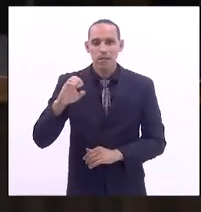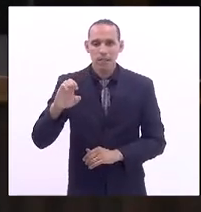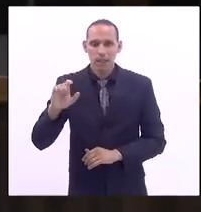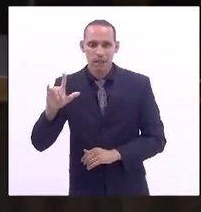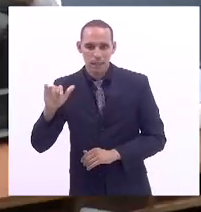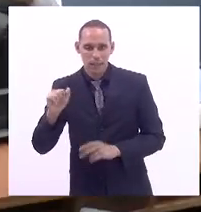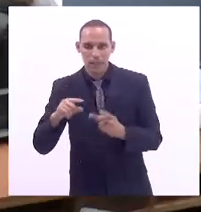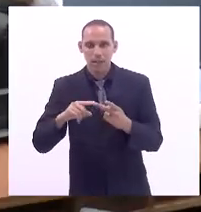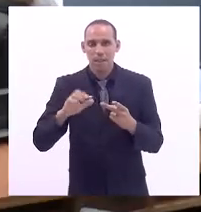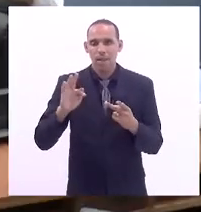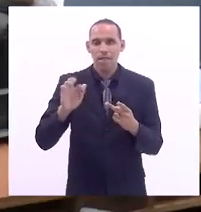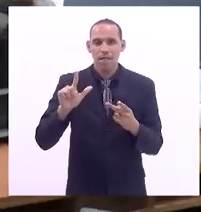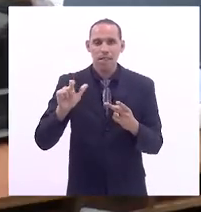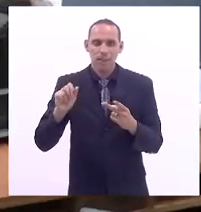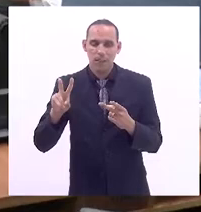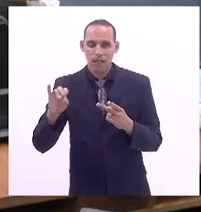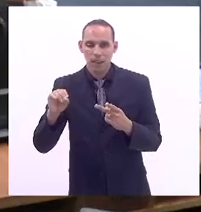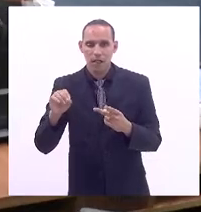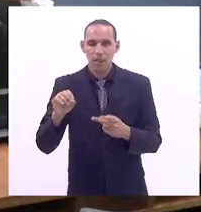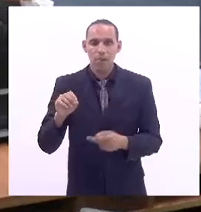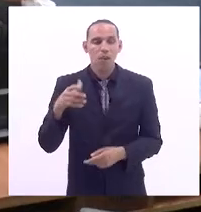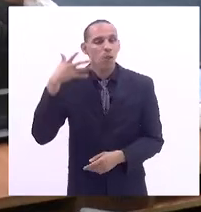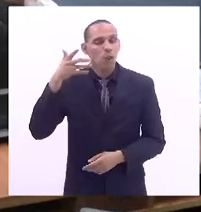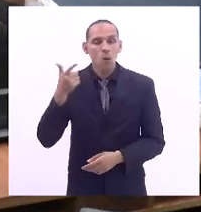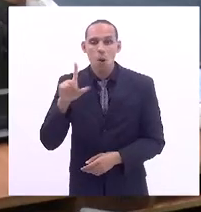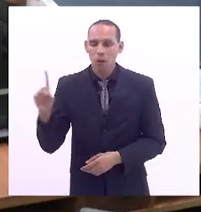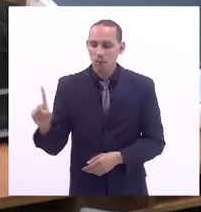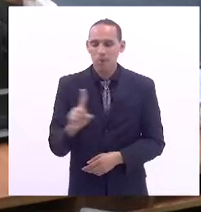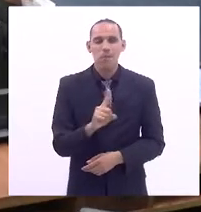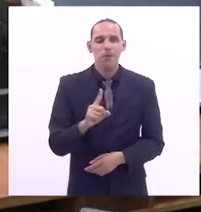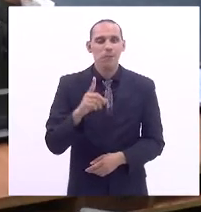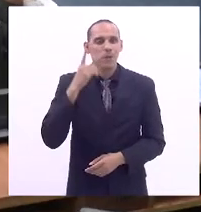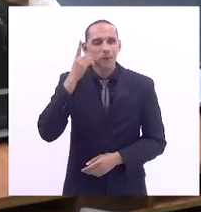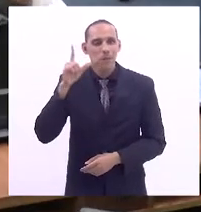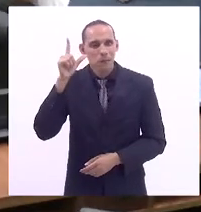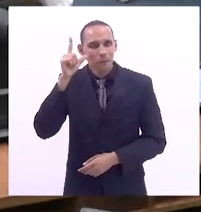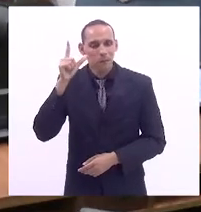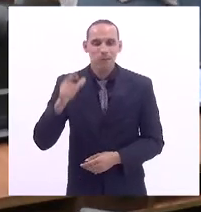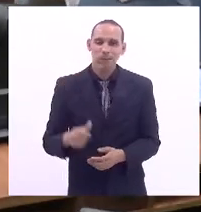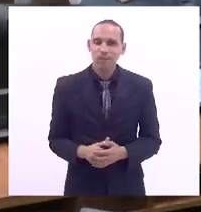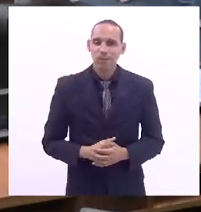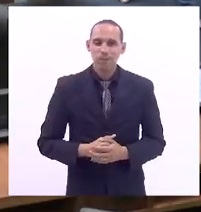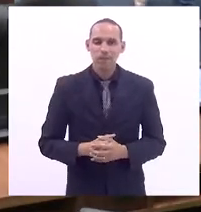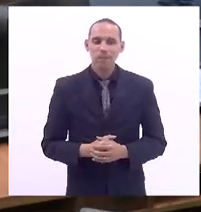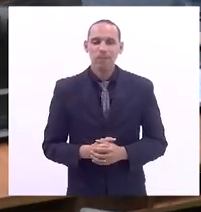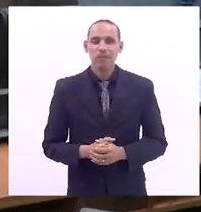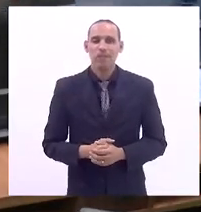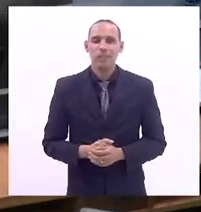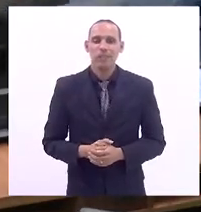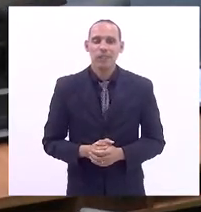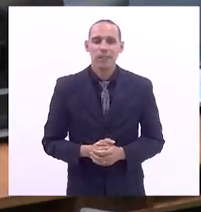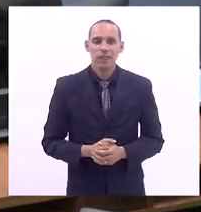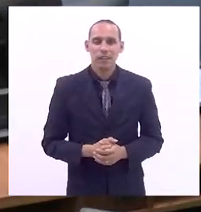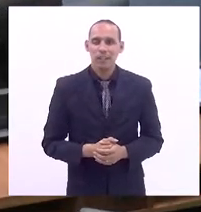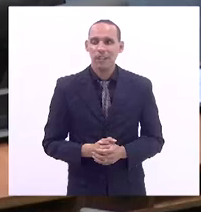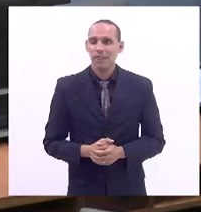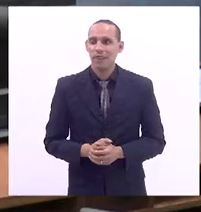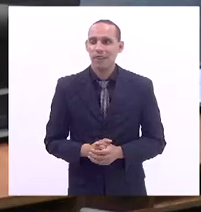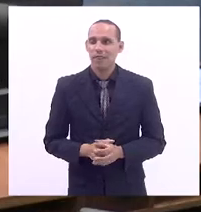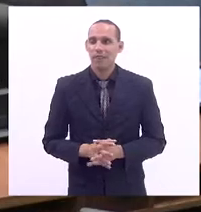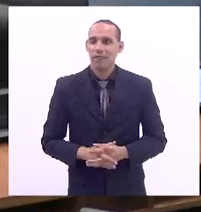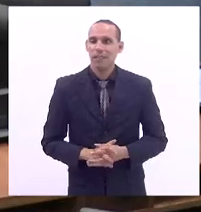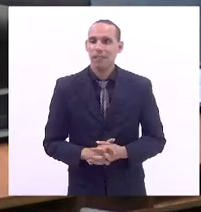Flávio próximo orador discurso da deputada Lucinha E aí